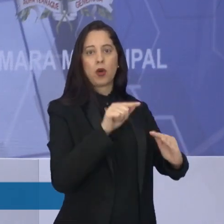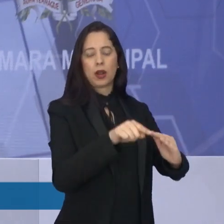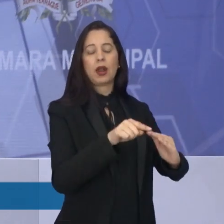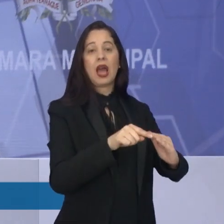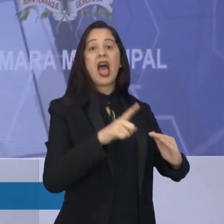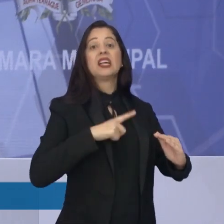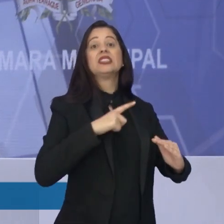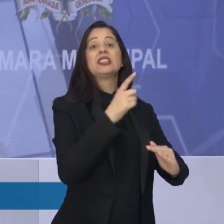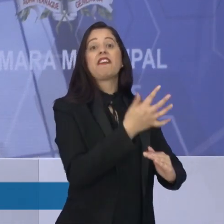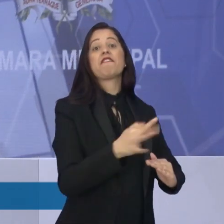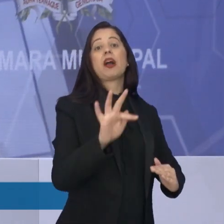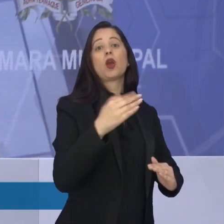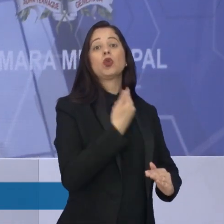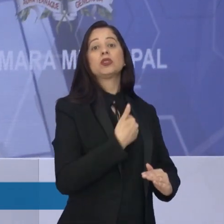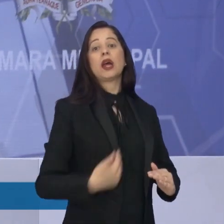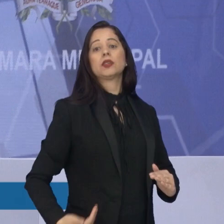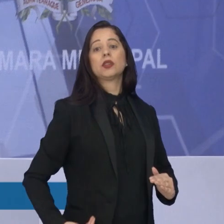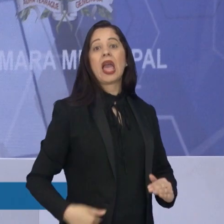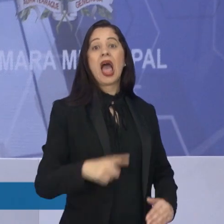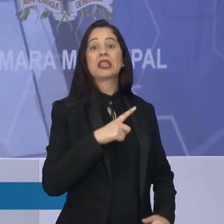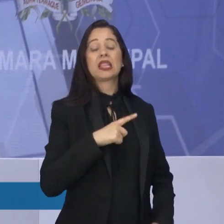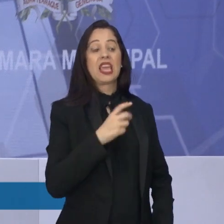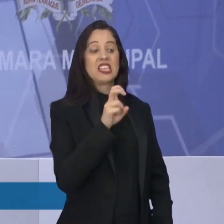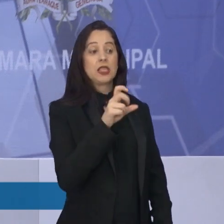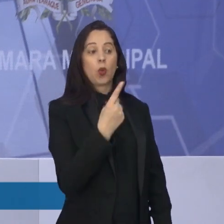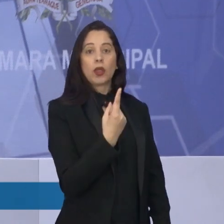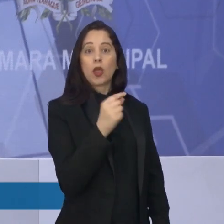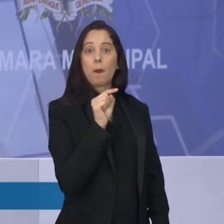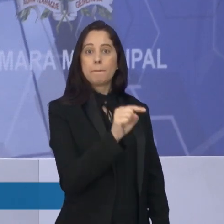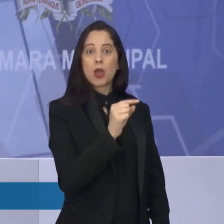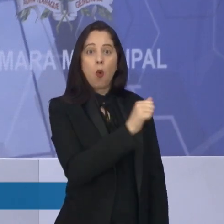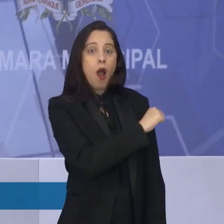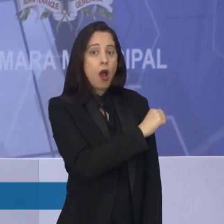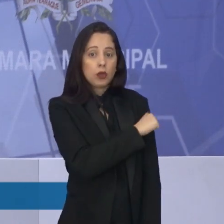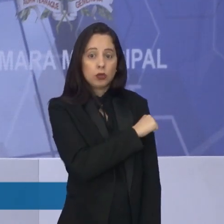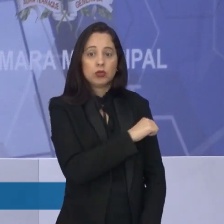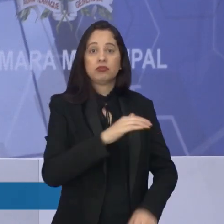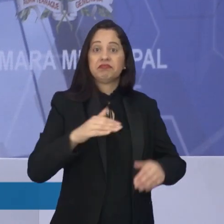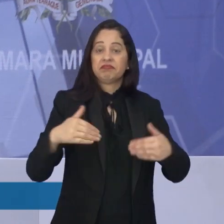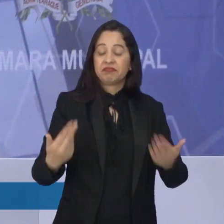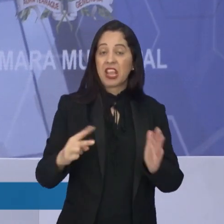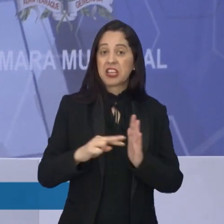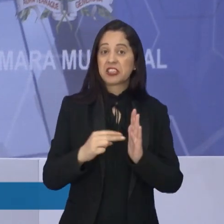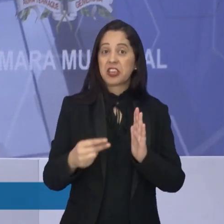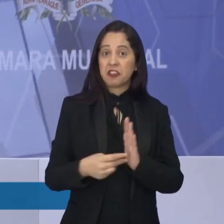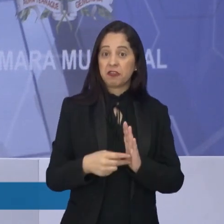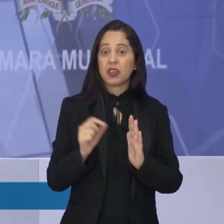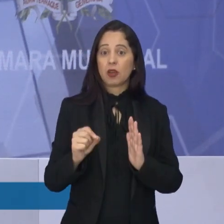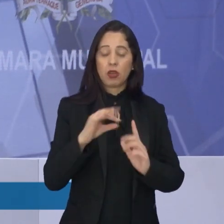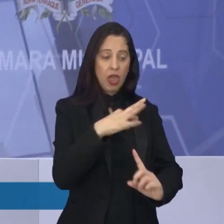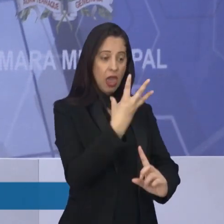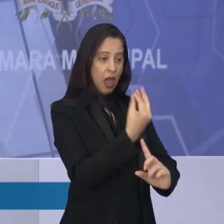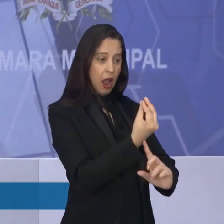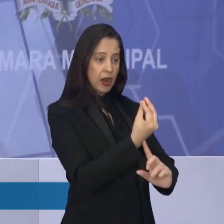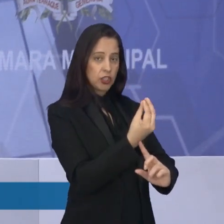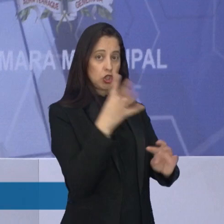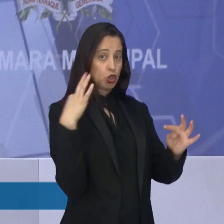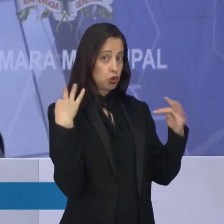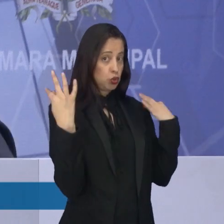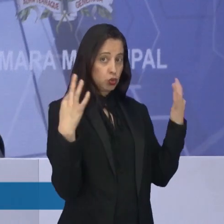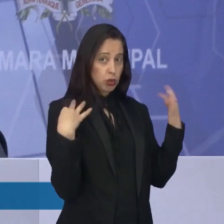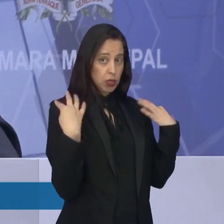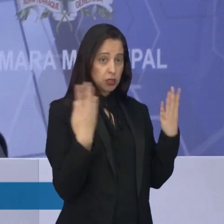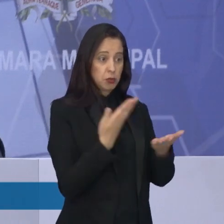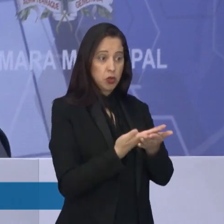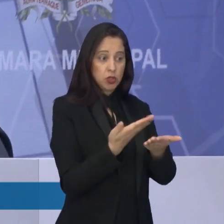gratuita com 51 mil alunos. Ou seja, é uma cidade que vive de arte, turismo e